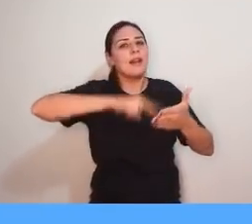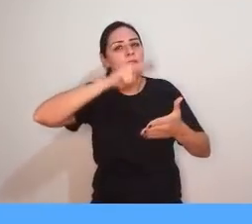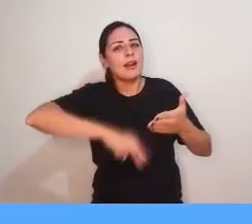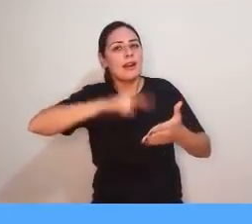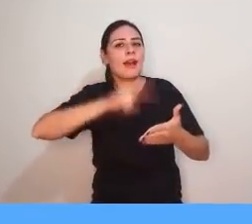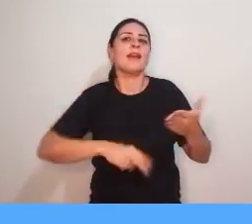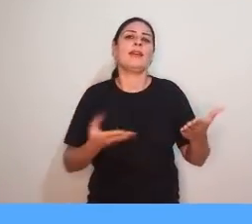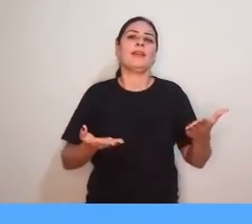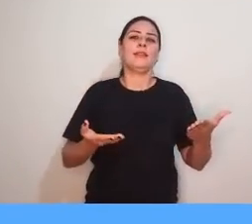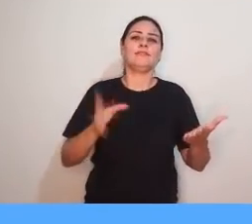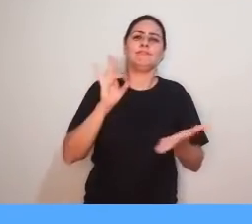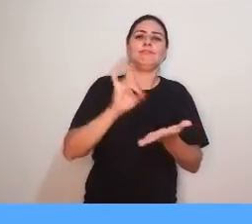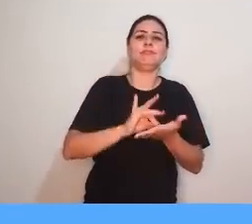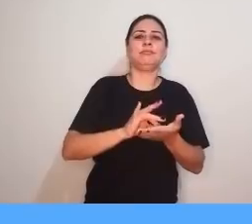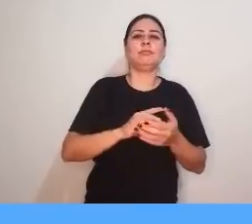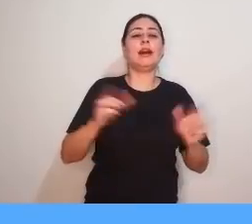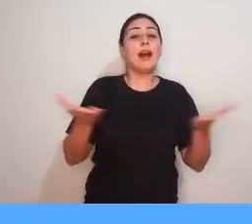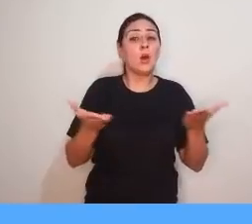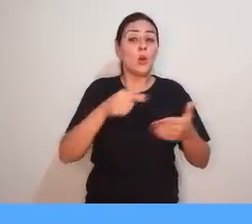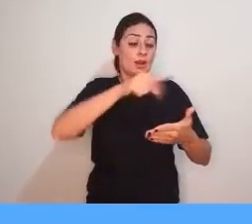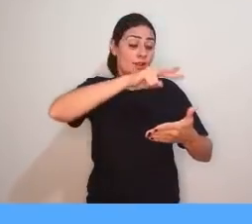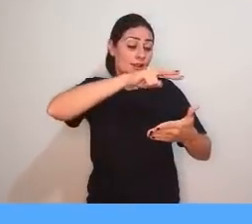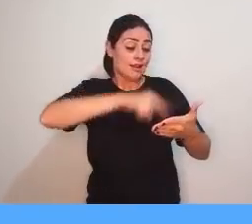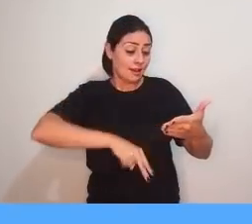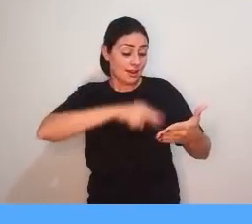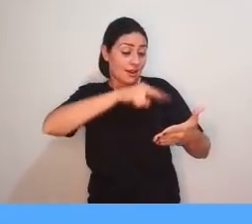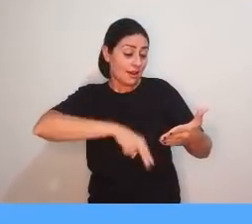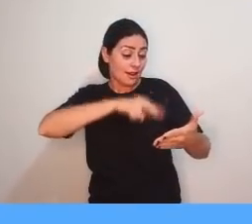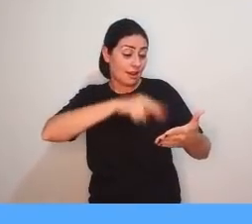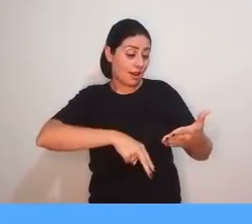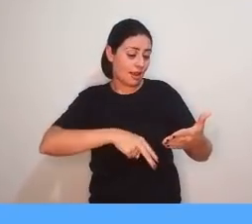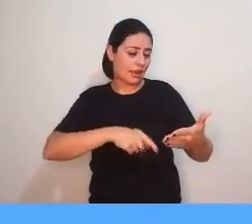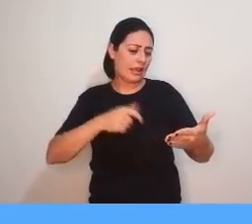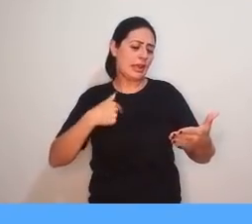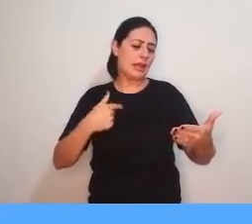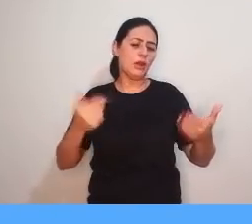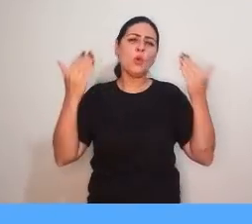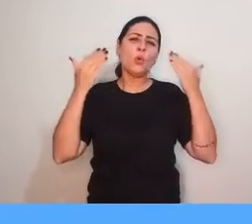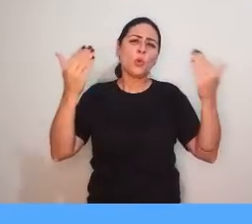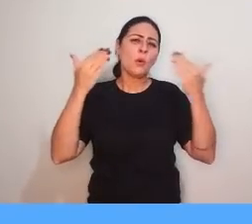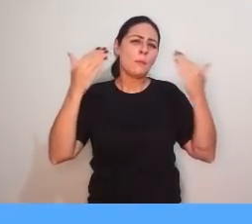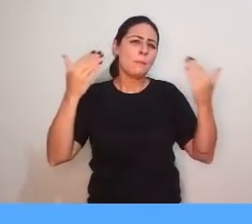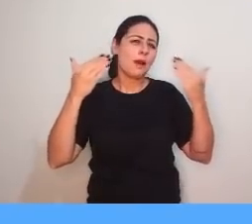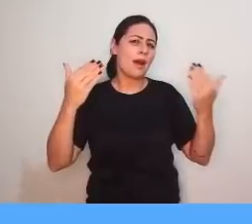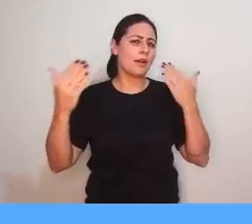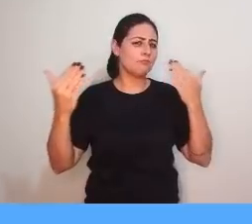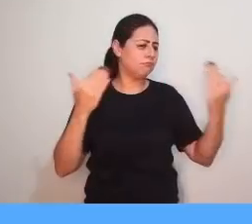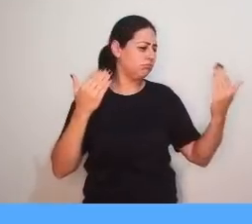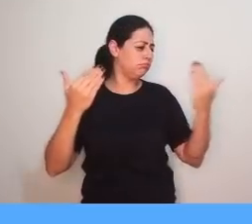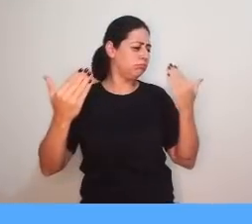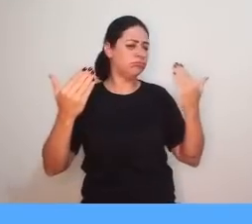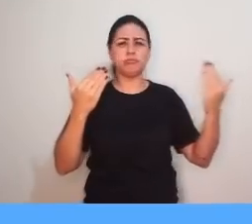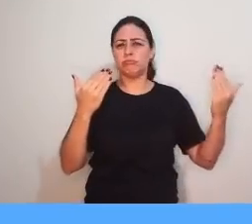essa leitura agora um processo de confrontação desses conteúdos. E, ao confrontá-los, relacionar com as